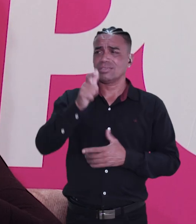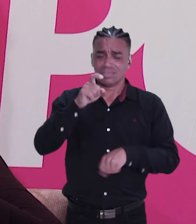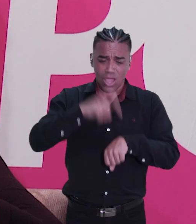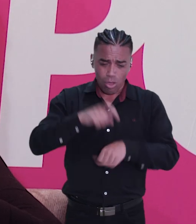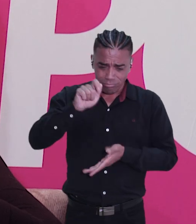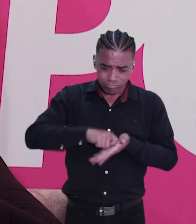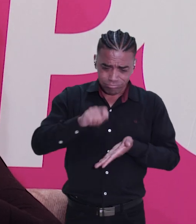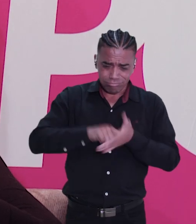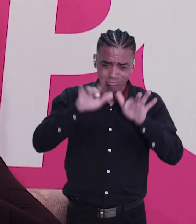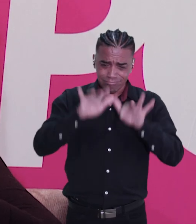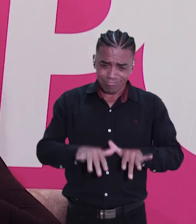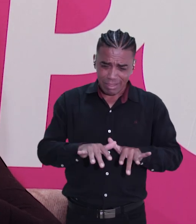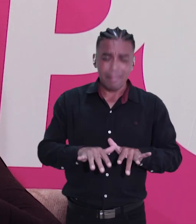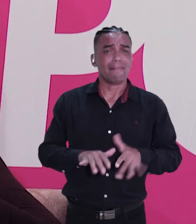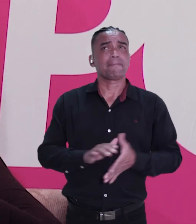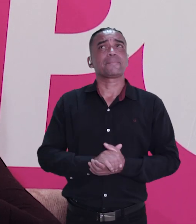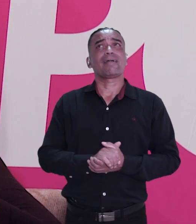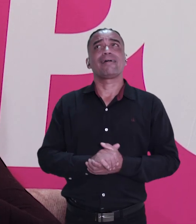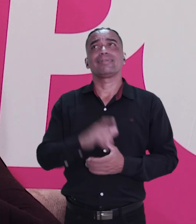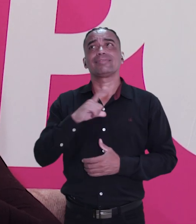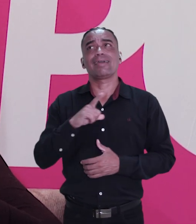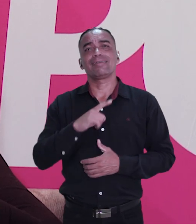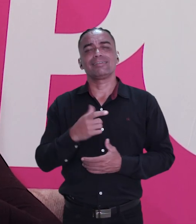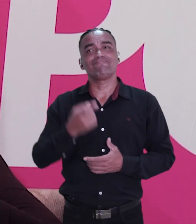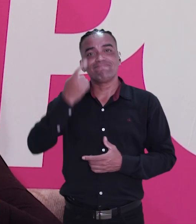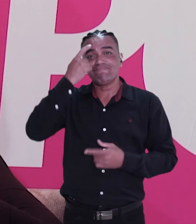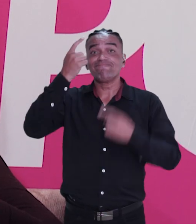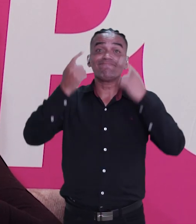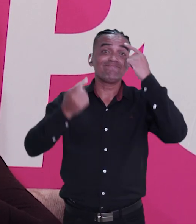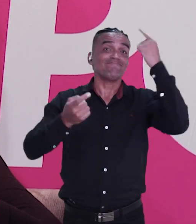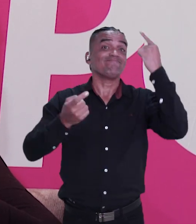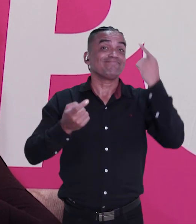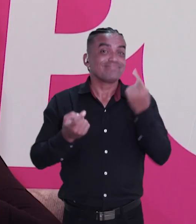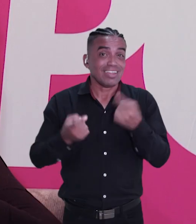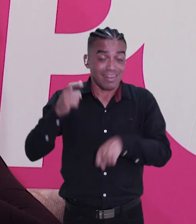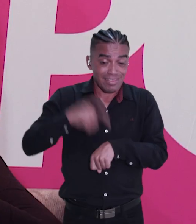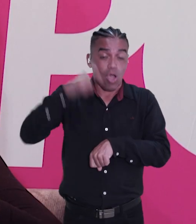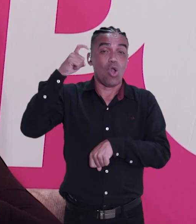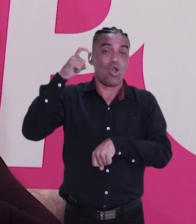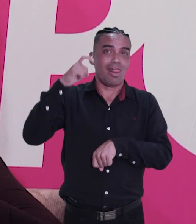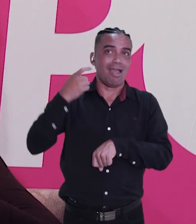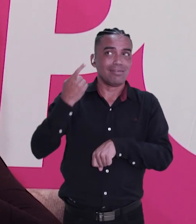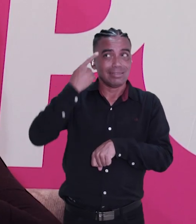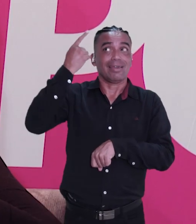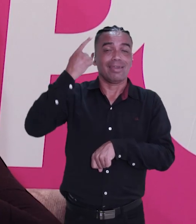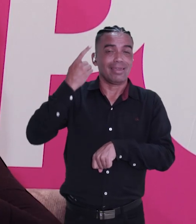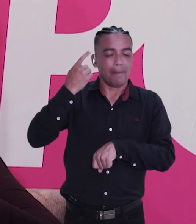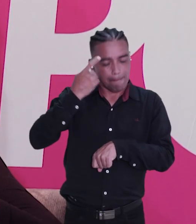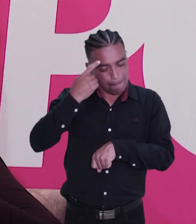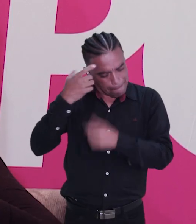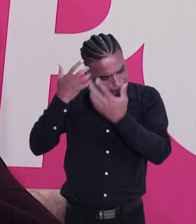que, quando a gente escreve, a gente tem um insight assim, na hora que a gente tem a ideia